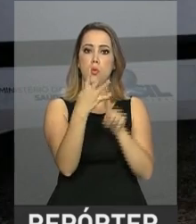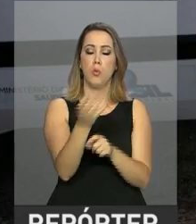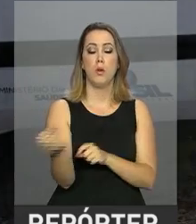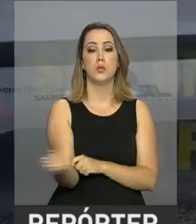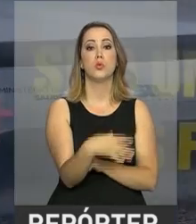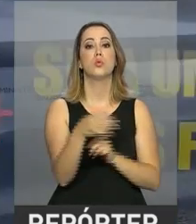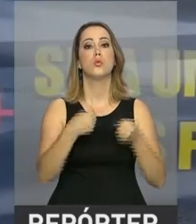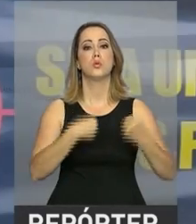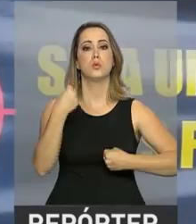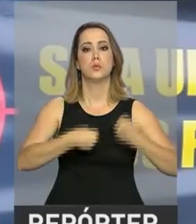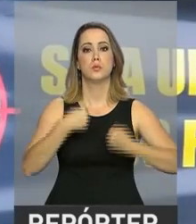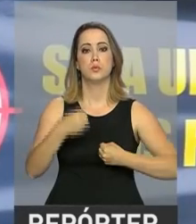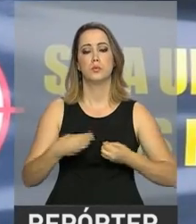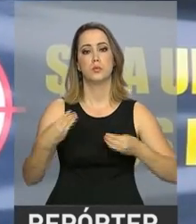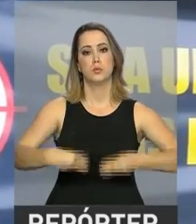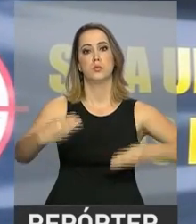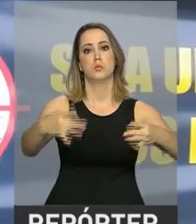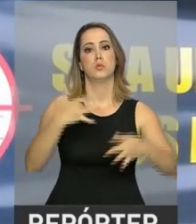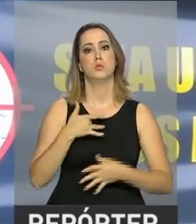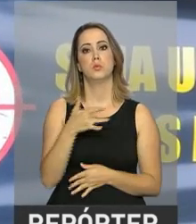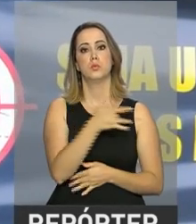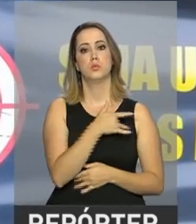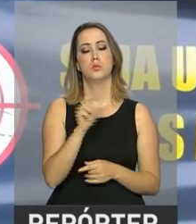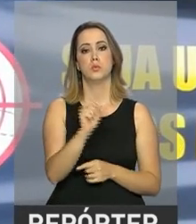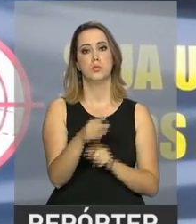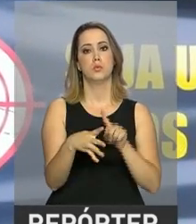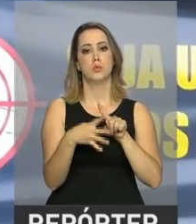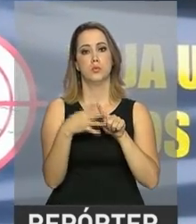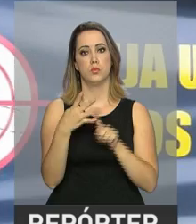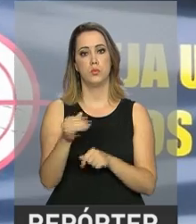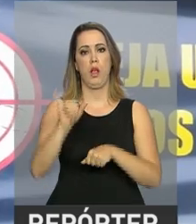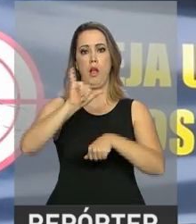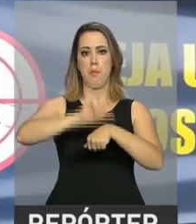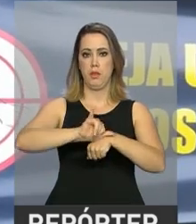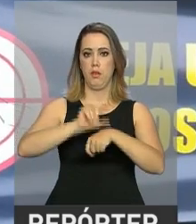do Ministério da Saúde aos municípios de Palmas,